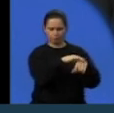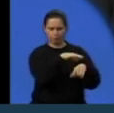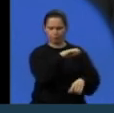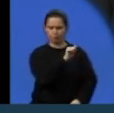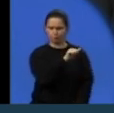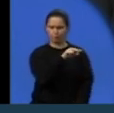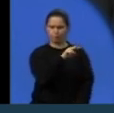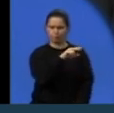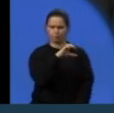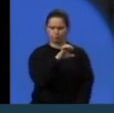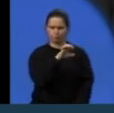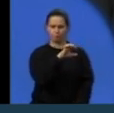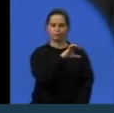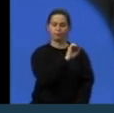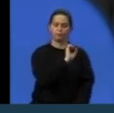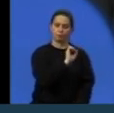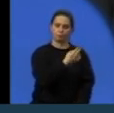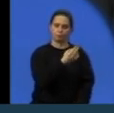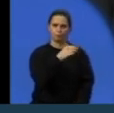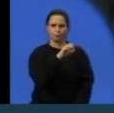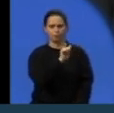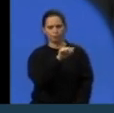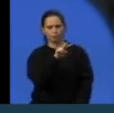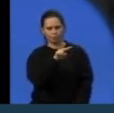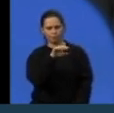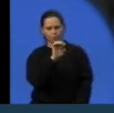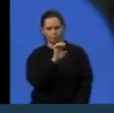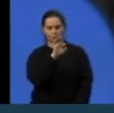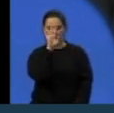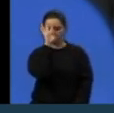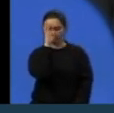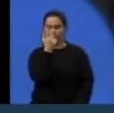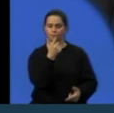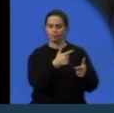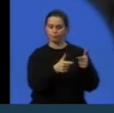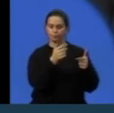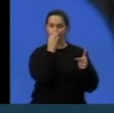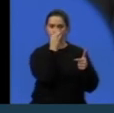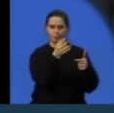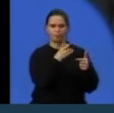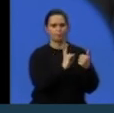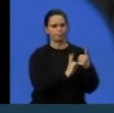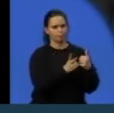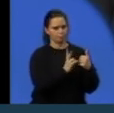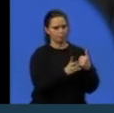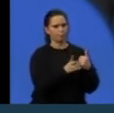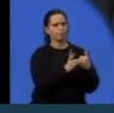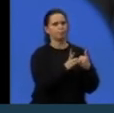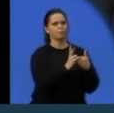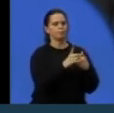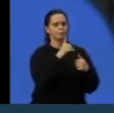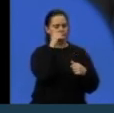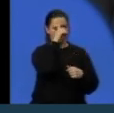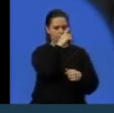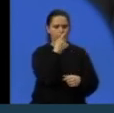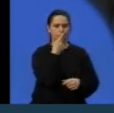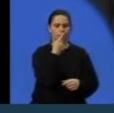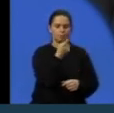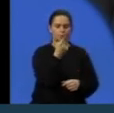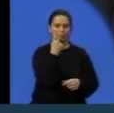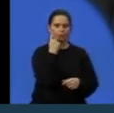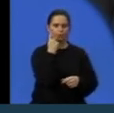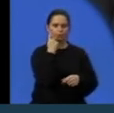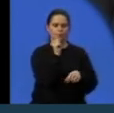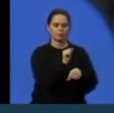um AVC apresentar sequelas. Entre as mais frequentes estão a dificuldade na fala e a paralisia